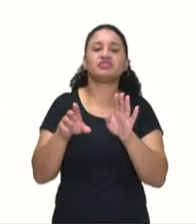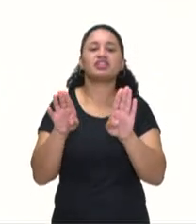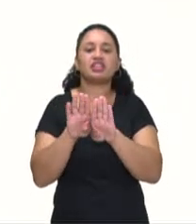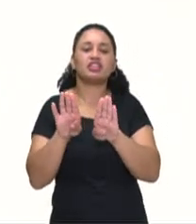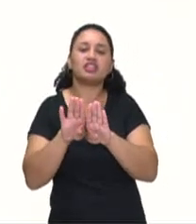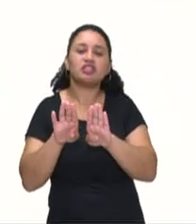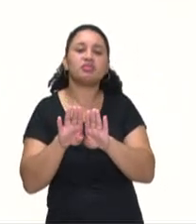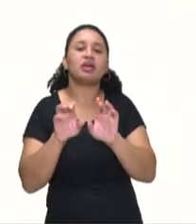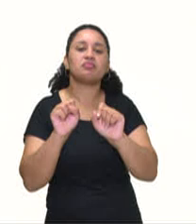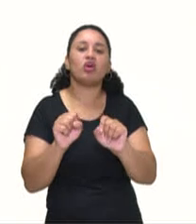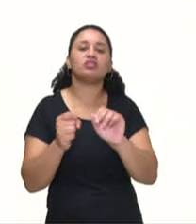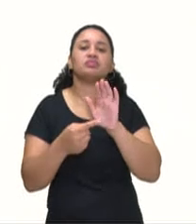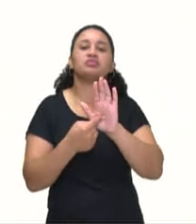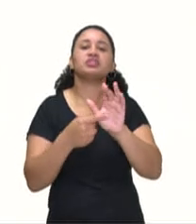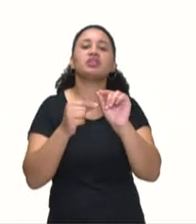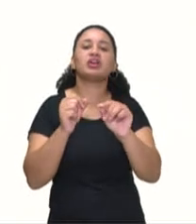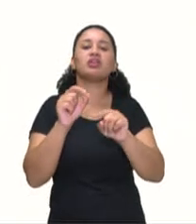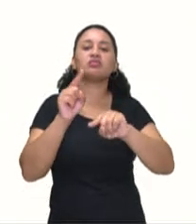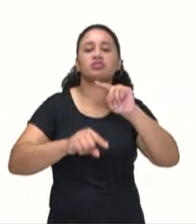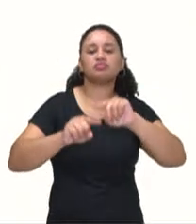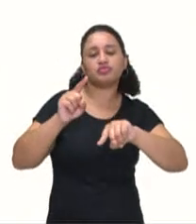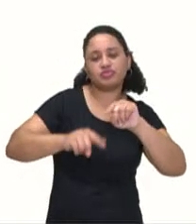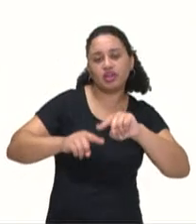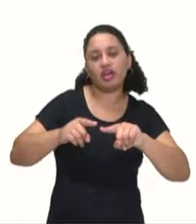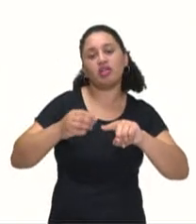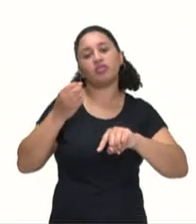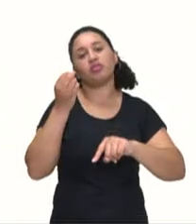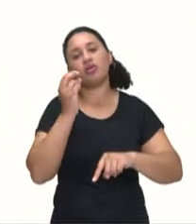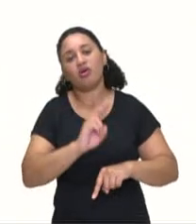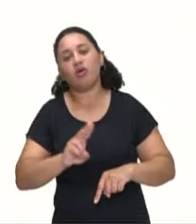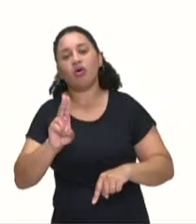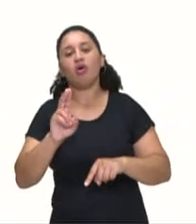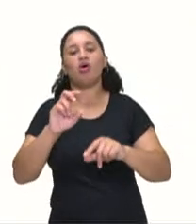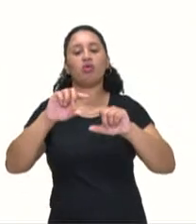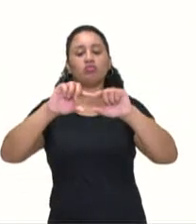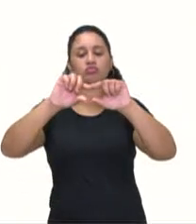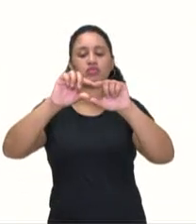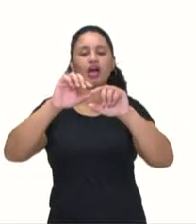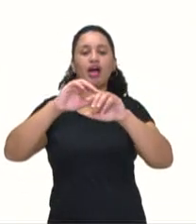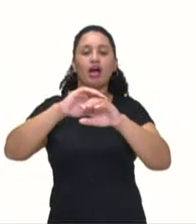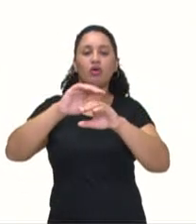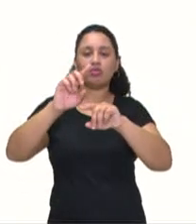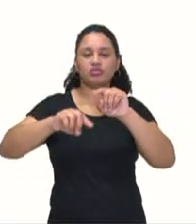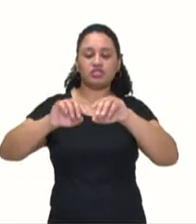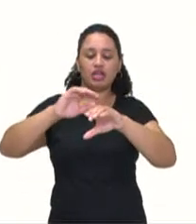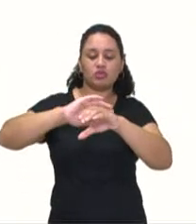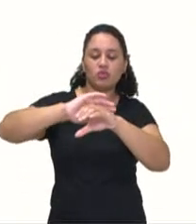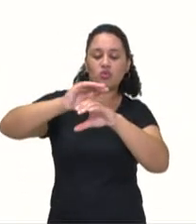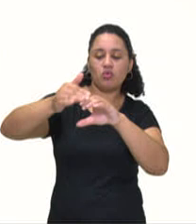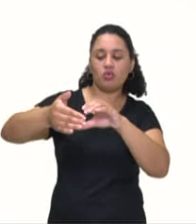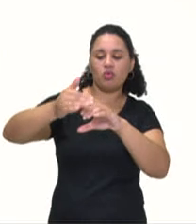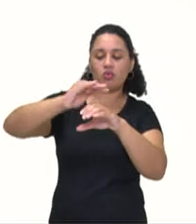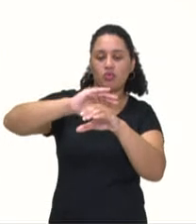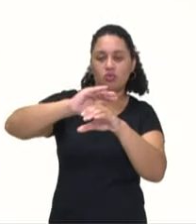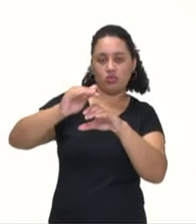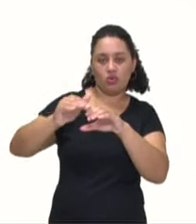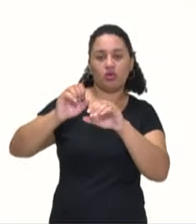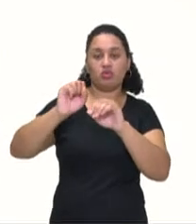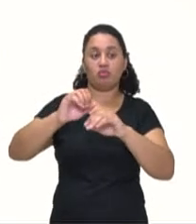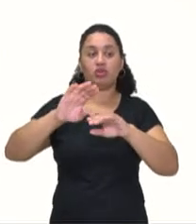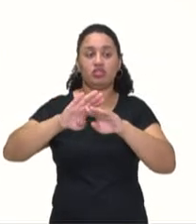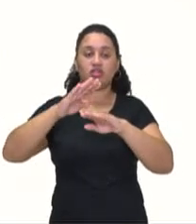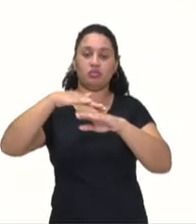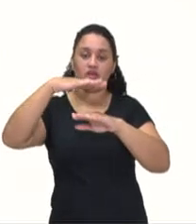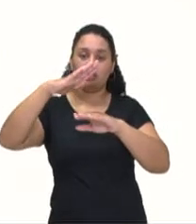podem representar um objeto ou contorno de objeto. Ela pode criar um